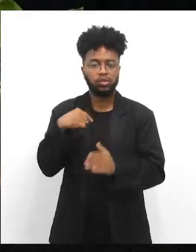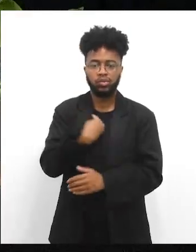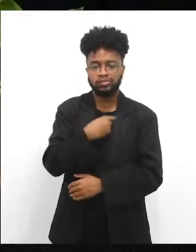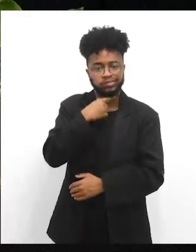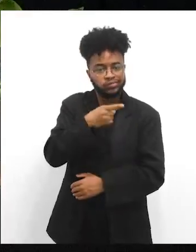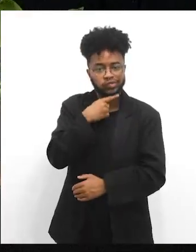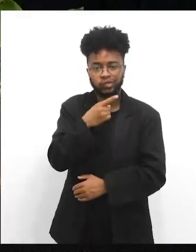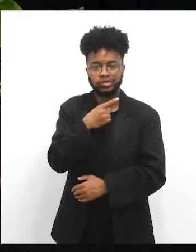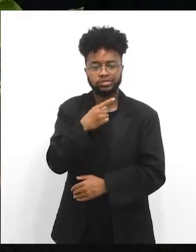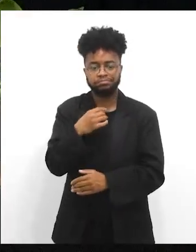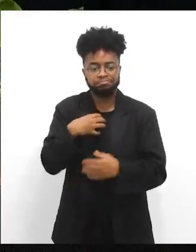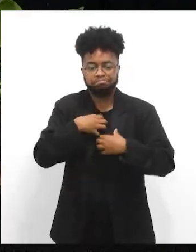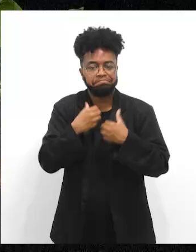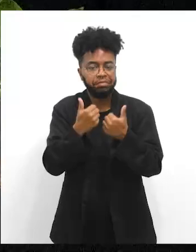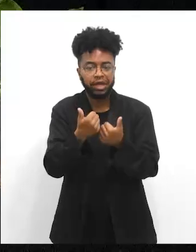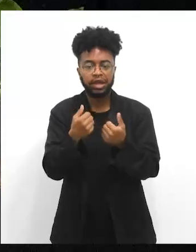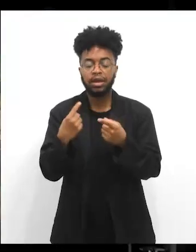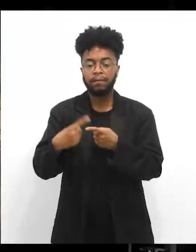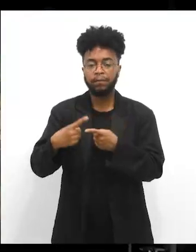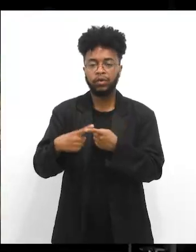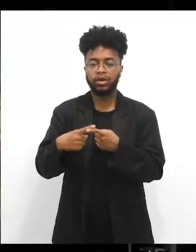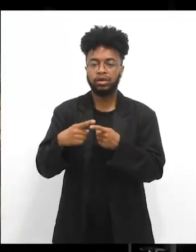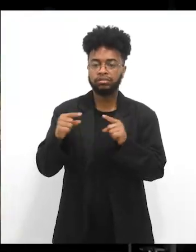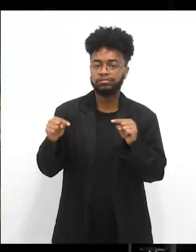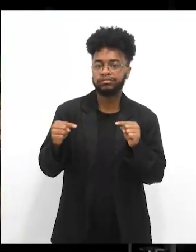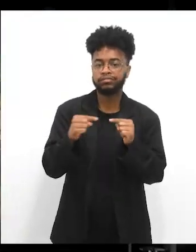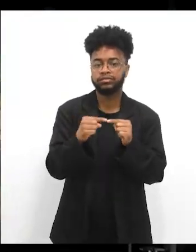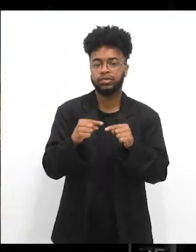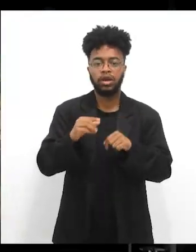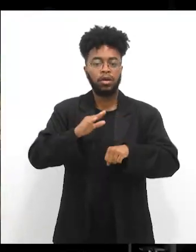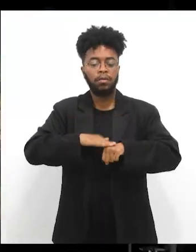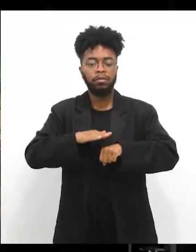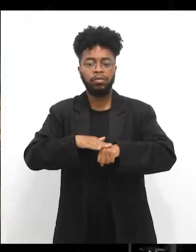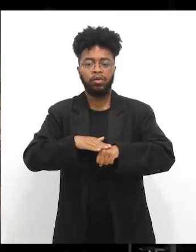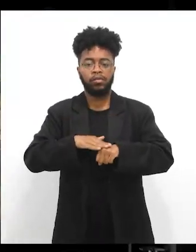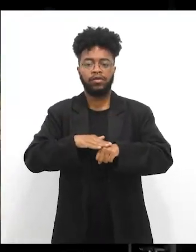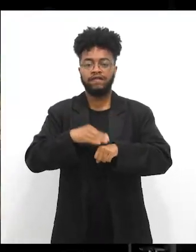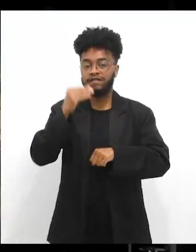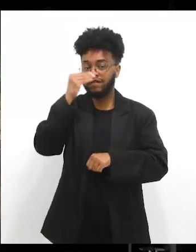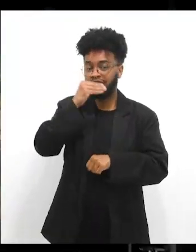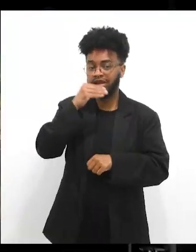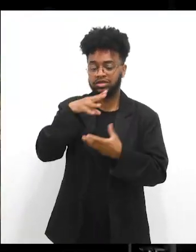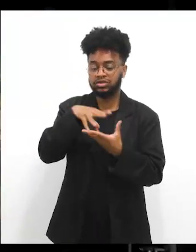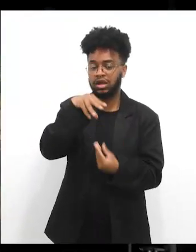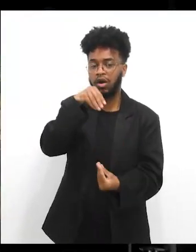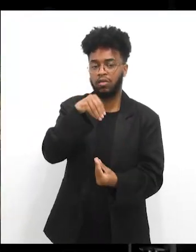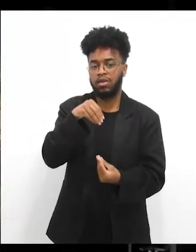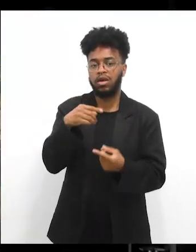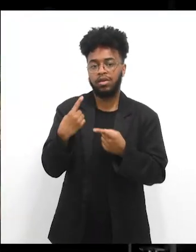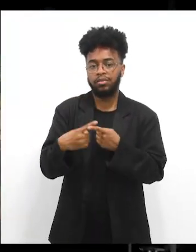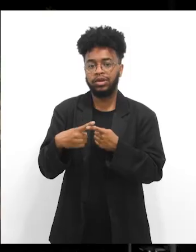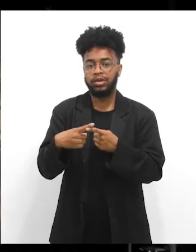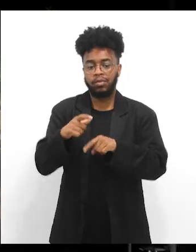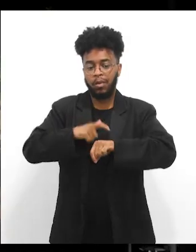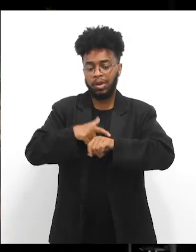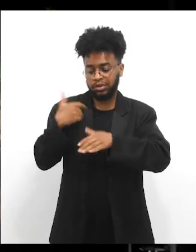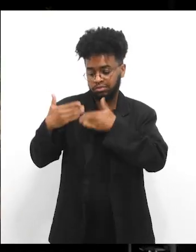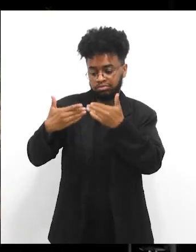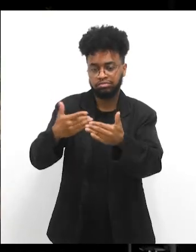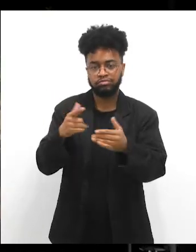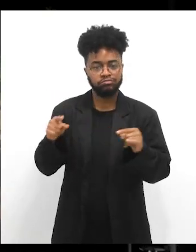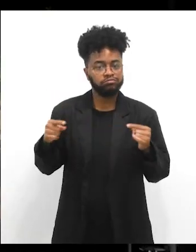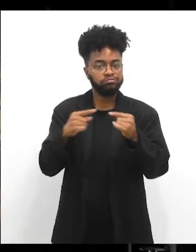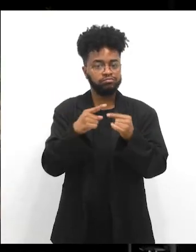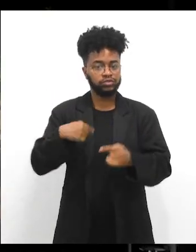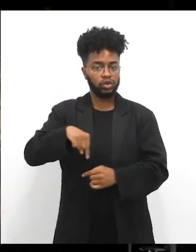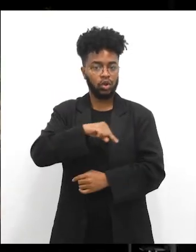oração, a gente não consegue se equilibrar, porque isso tem a ver com a própria fragilidade do espírito no estágio